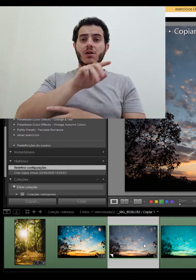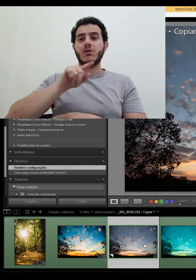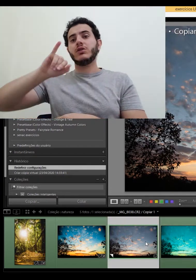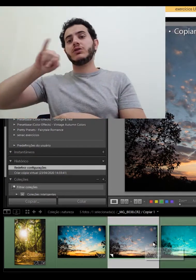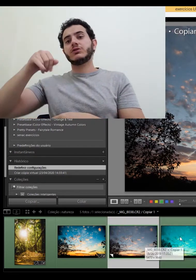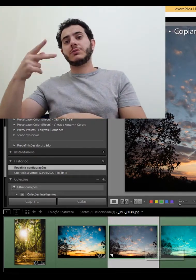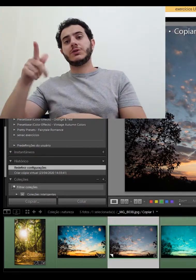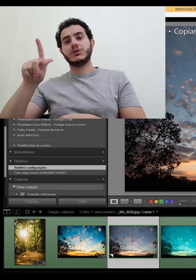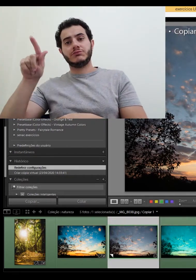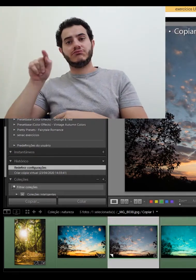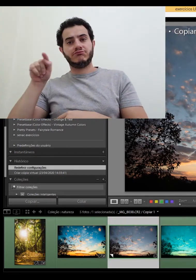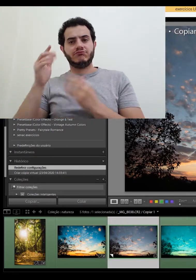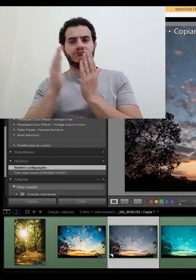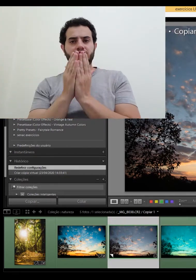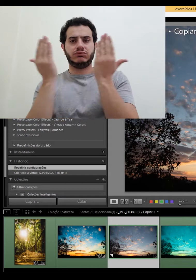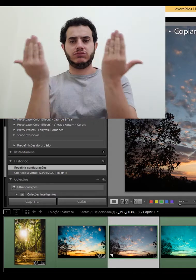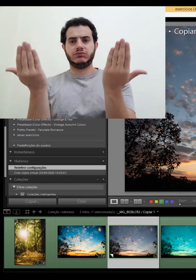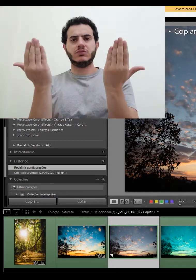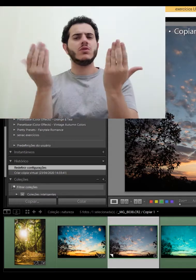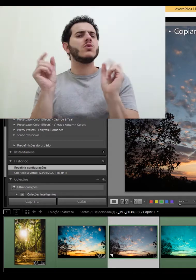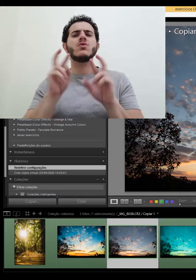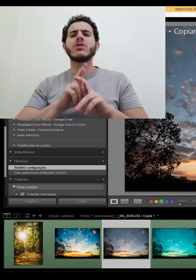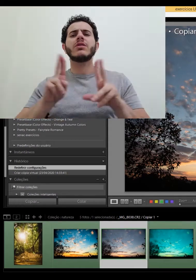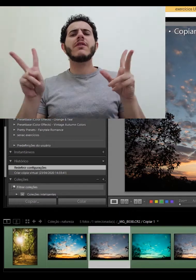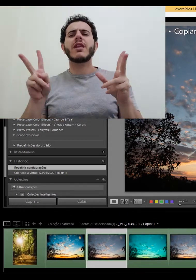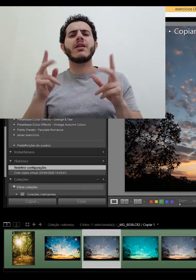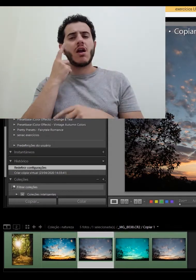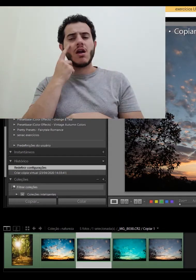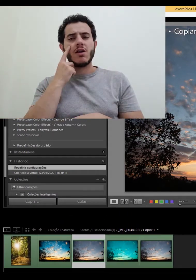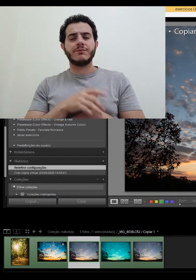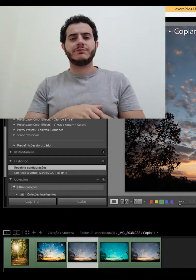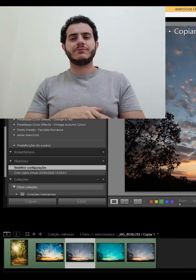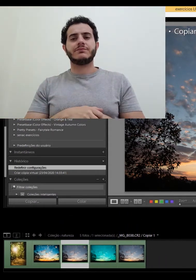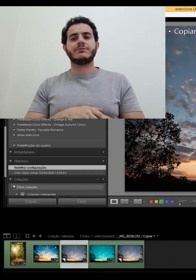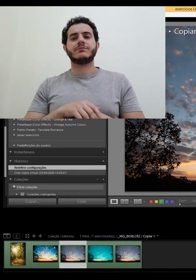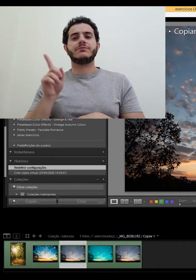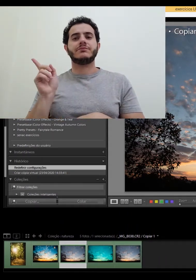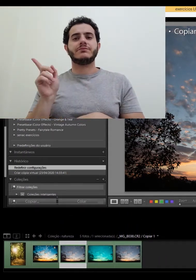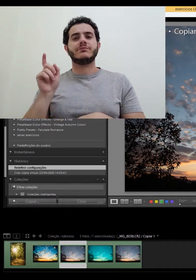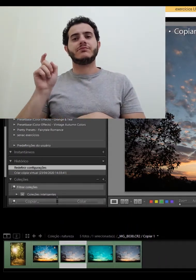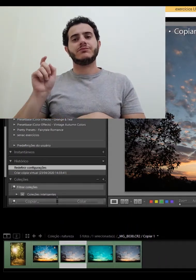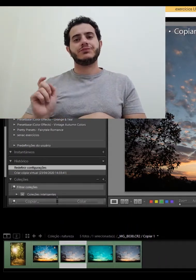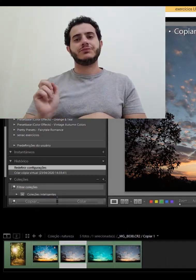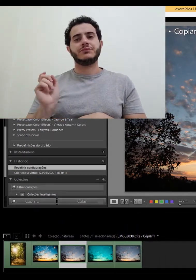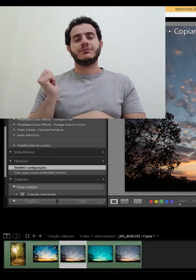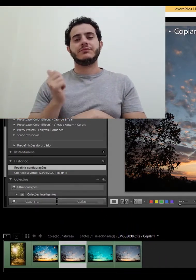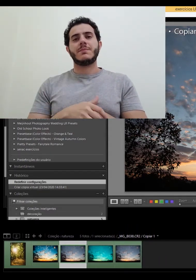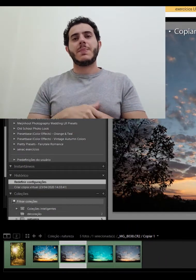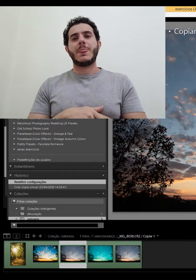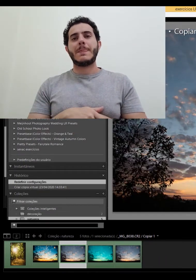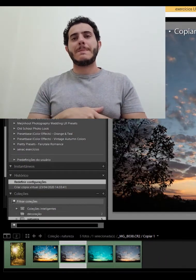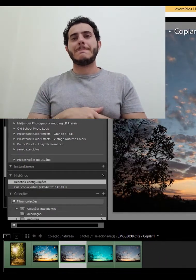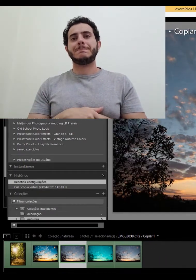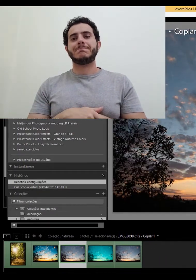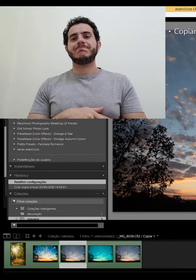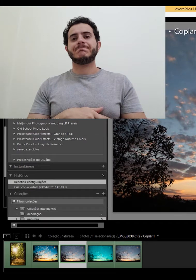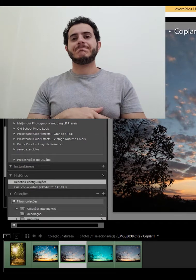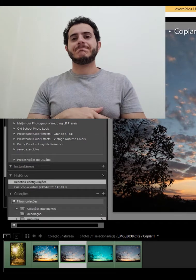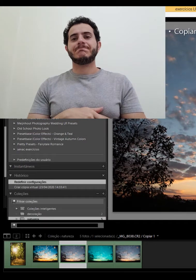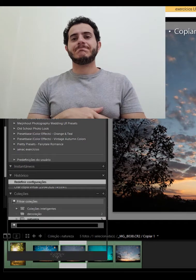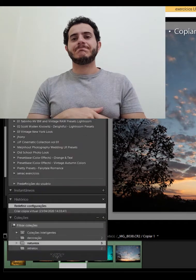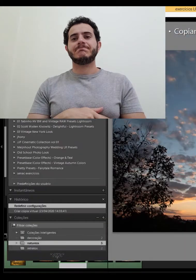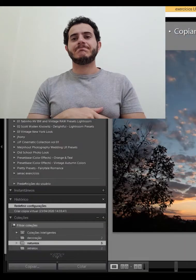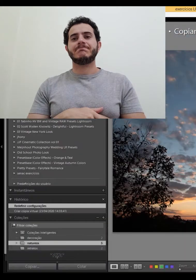qual a primeira coisa? Qual que é a grande diferença? Eu vou dar uma diminuidinha aqui, ó. Vou diminuir um pouco a minha tira de filme. Vou até fechar ela aqui, ó. Fechei